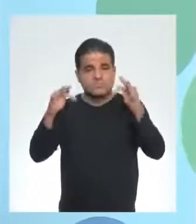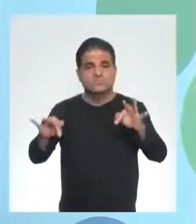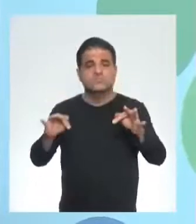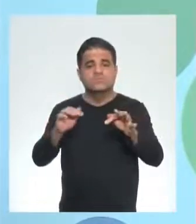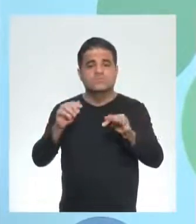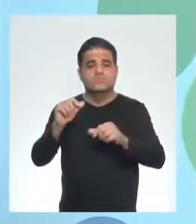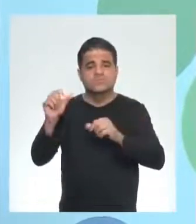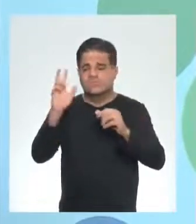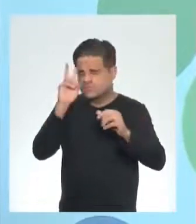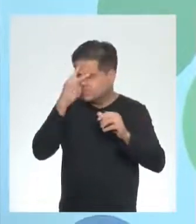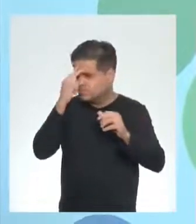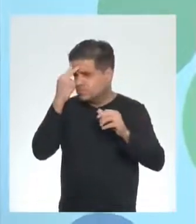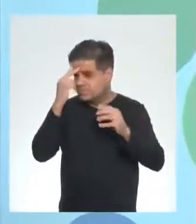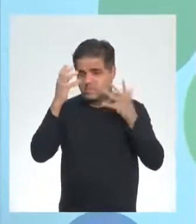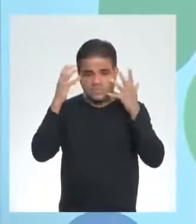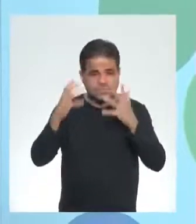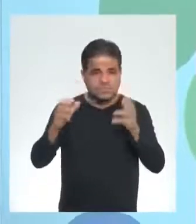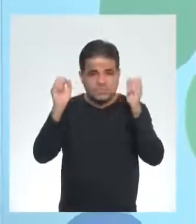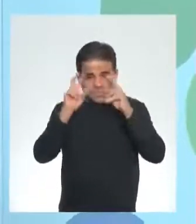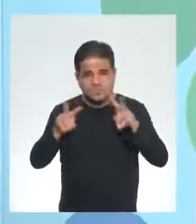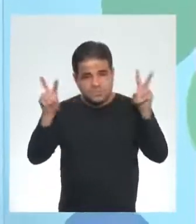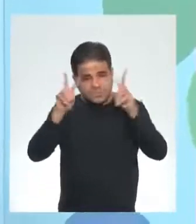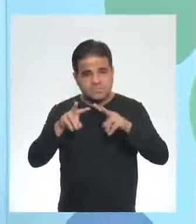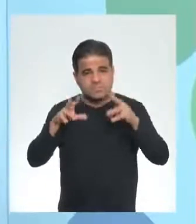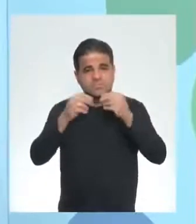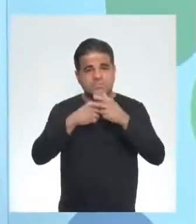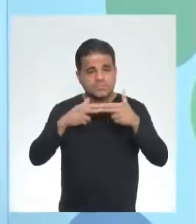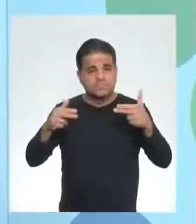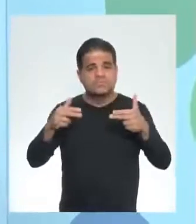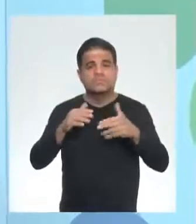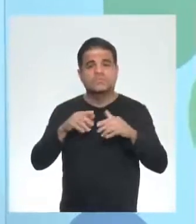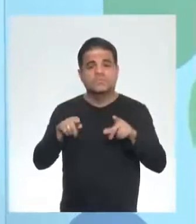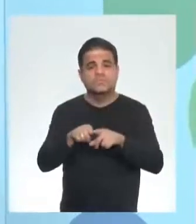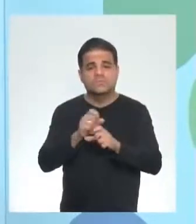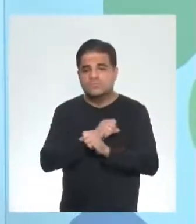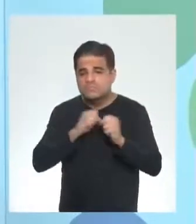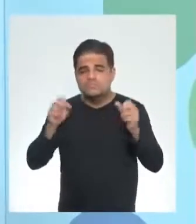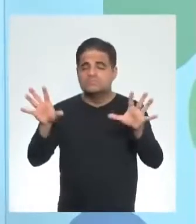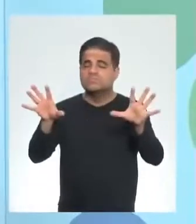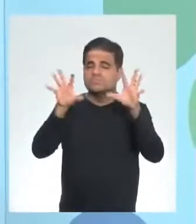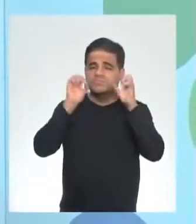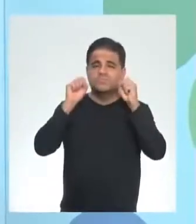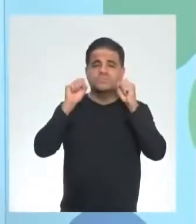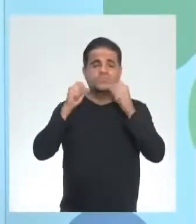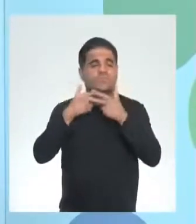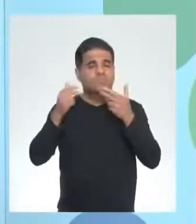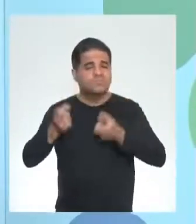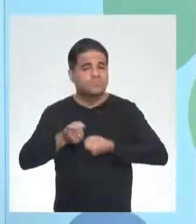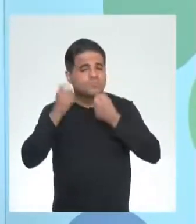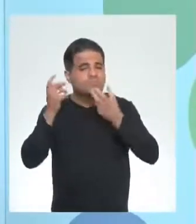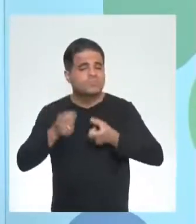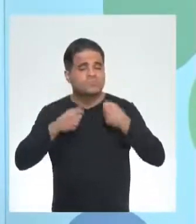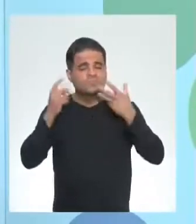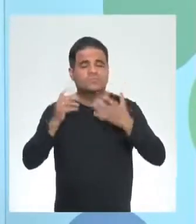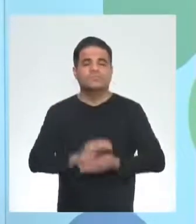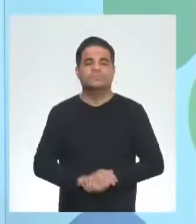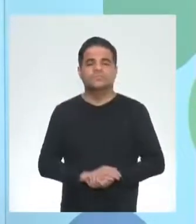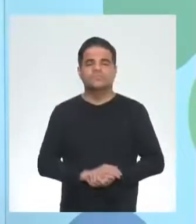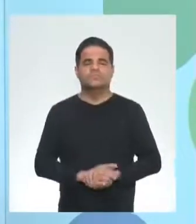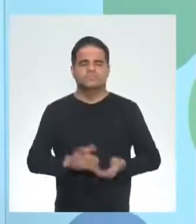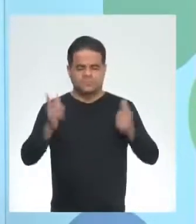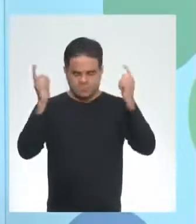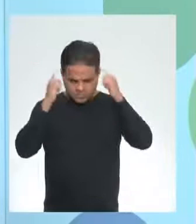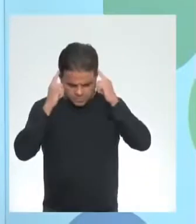transtorno psicológico, cansaço visual. É bacana, pessoal. Impossibilidade de absorção, pois são muitas informações, dor de